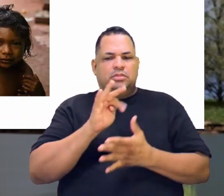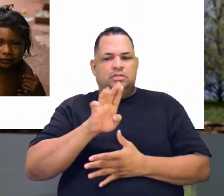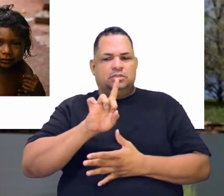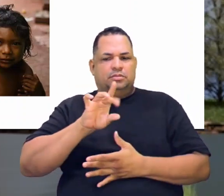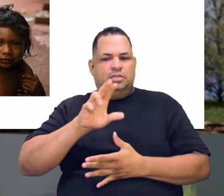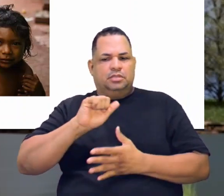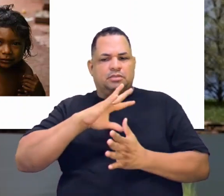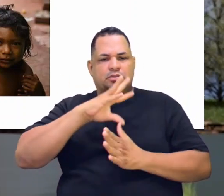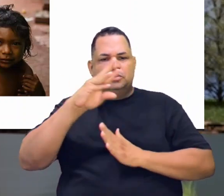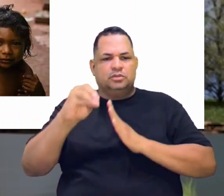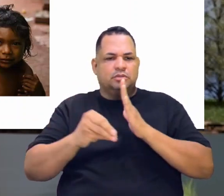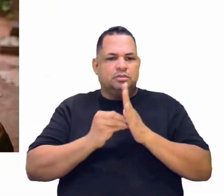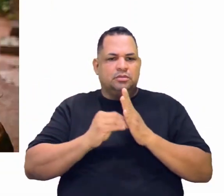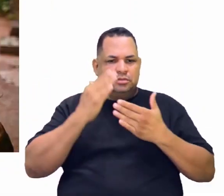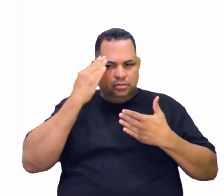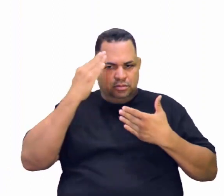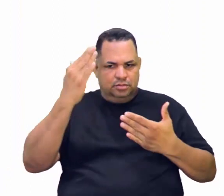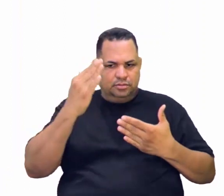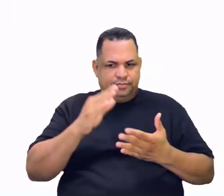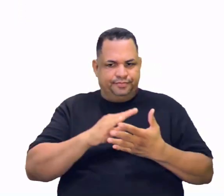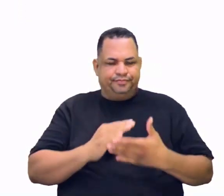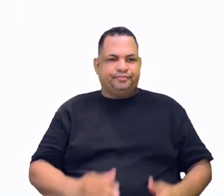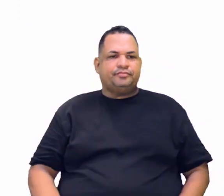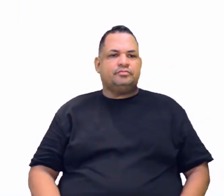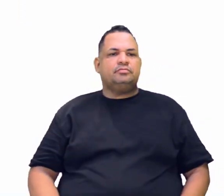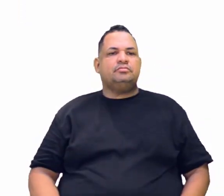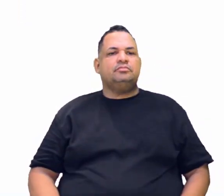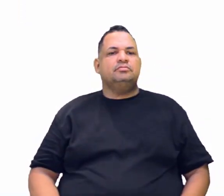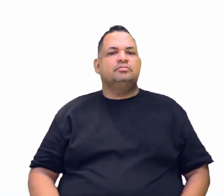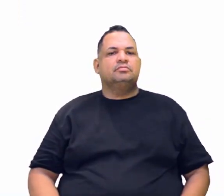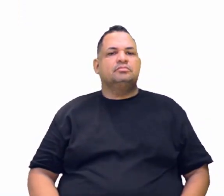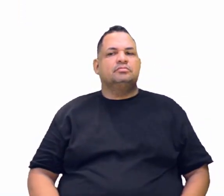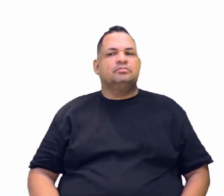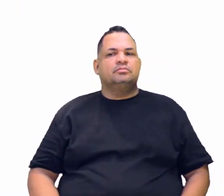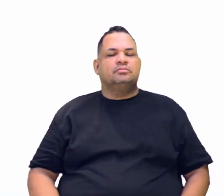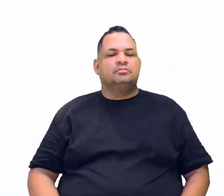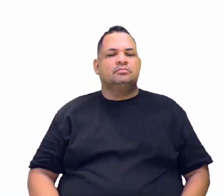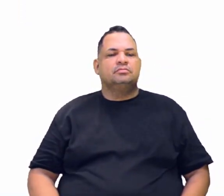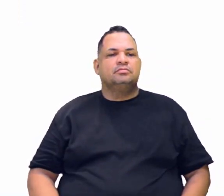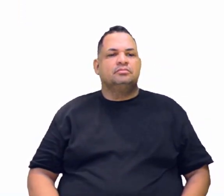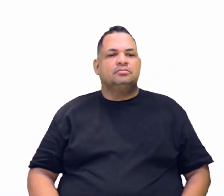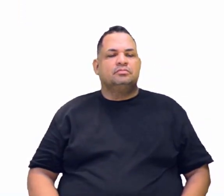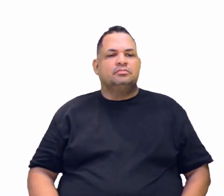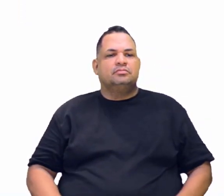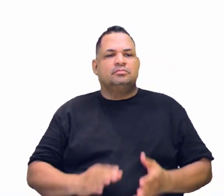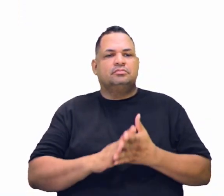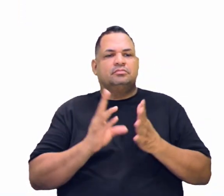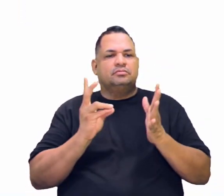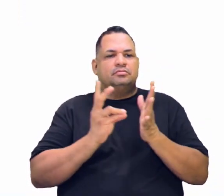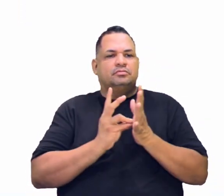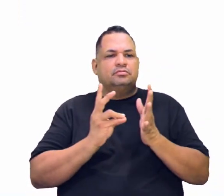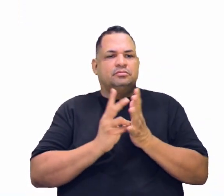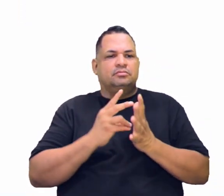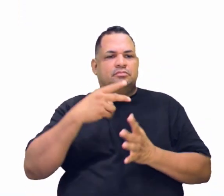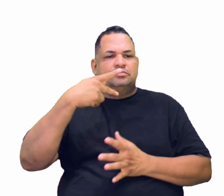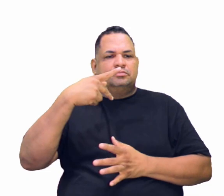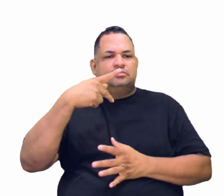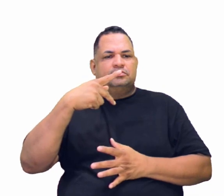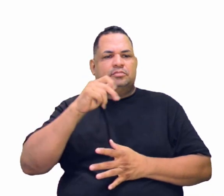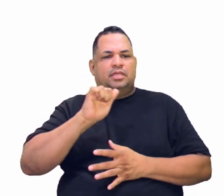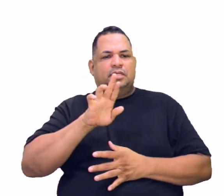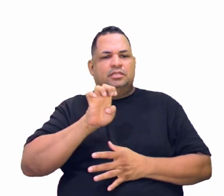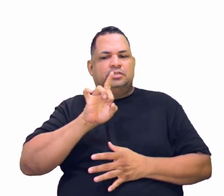Belém. Obrigado, hein, produtor? Na sequência, vamos lá. Os índios parititins, eles se encontram